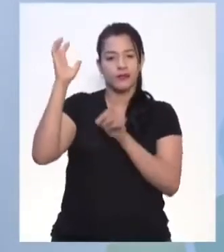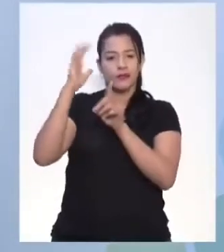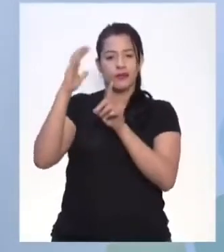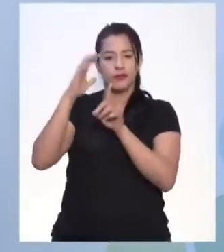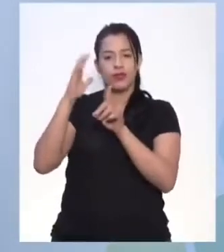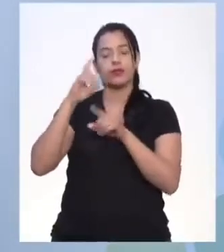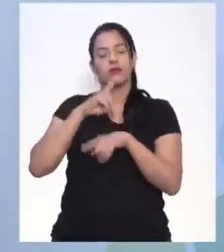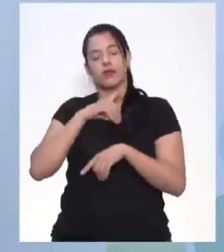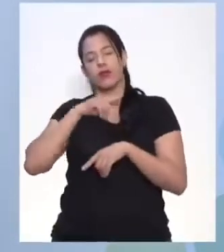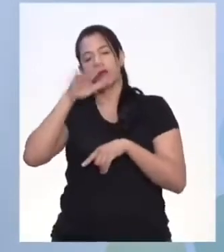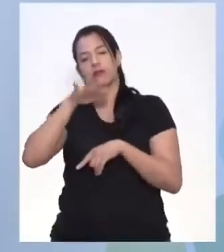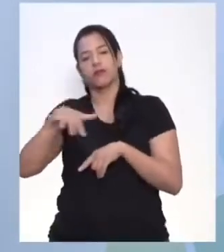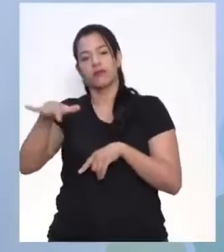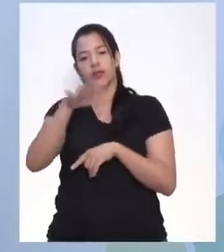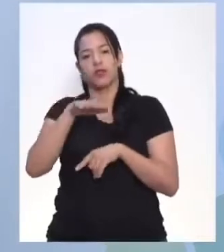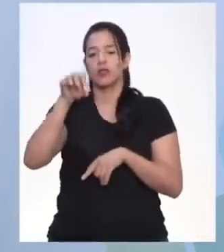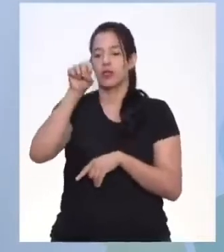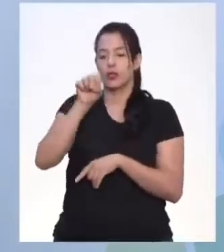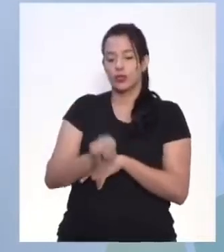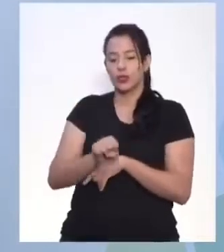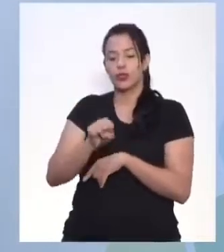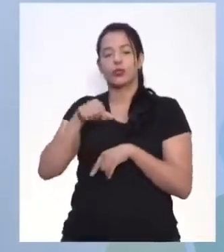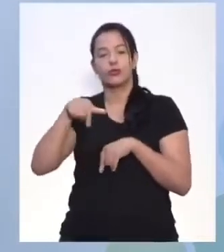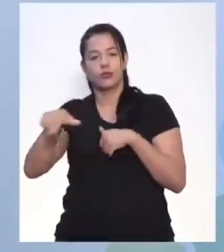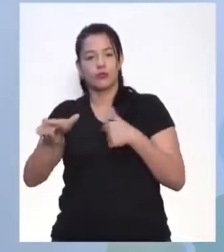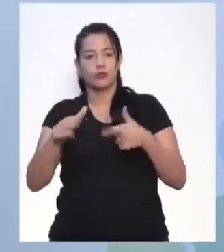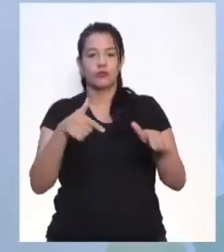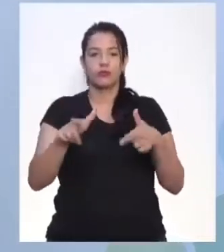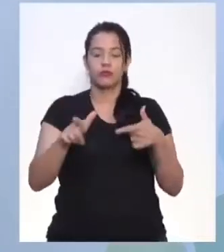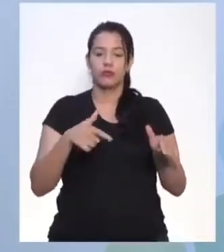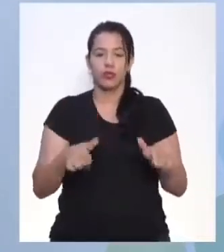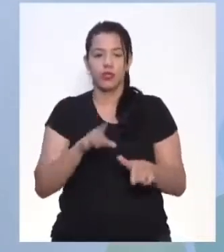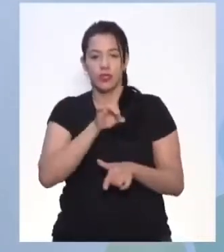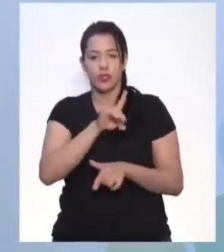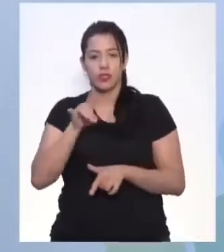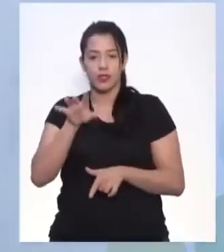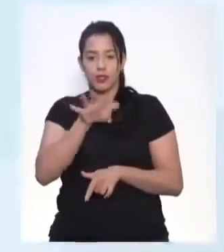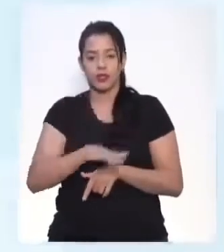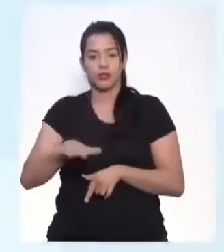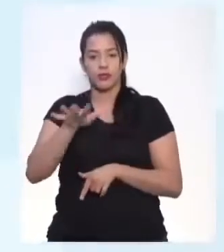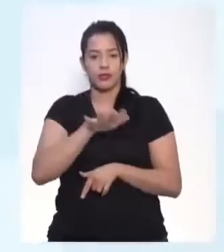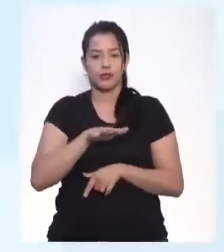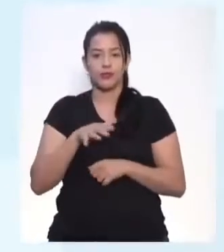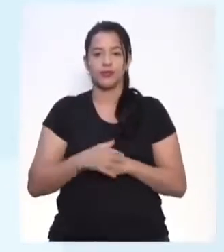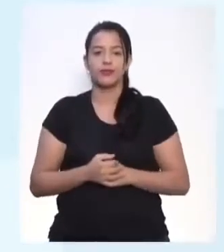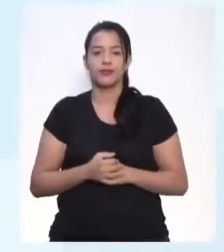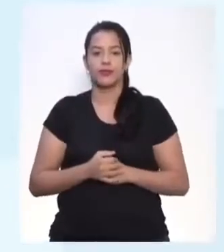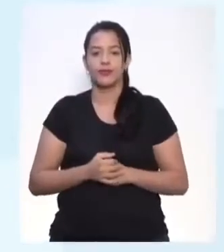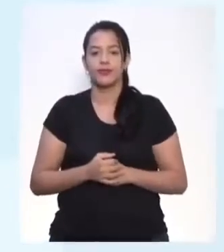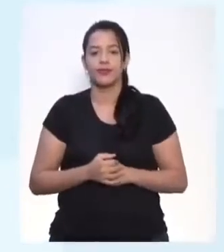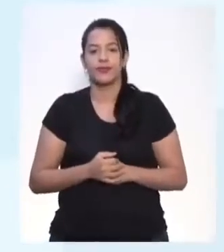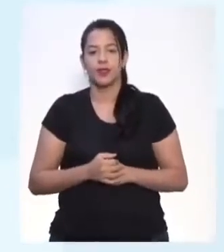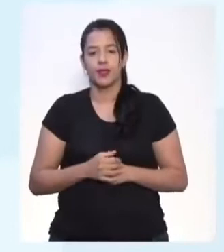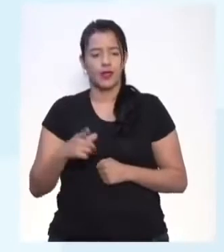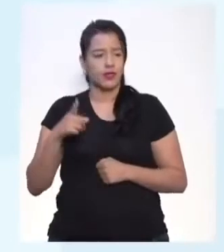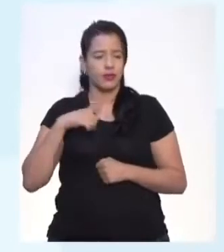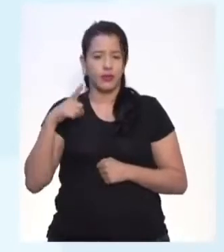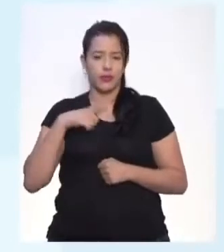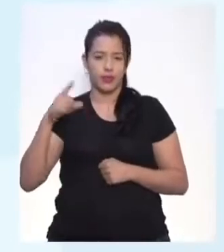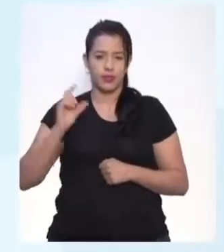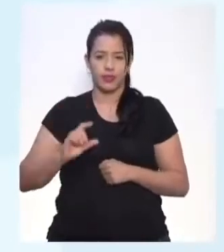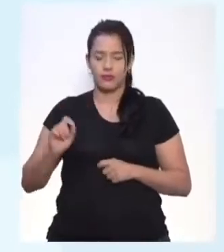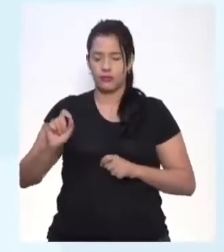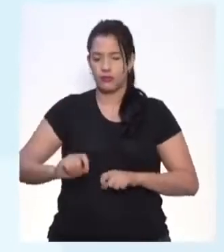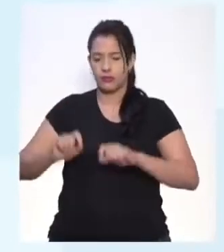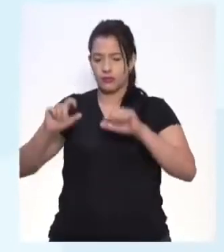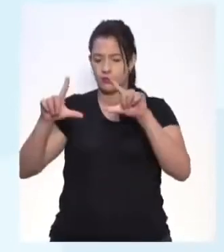daquela região, sul, sudeste e por aí vai, tá? Então, o Brasil possui dimensões continentais, ou seja, ele é